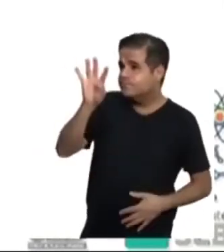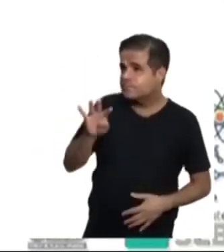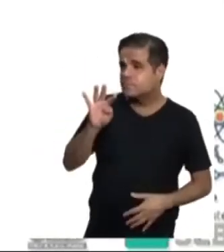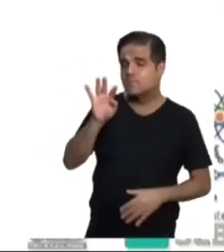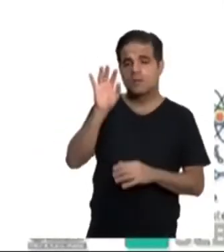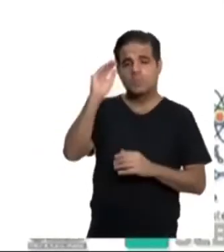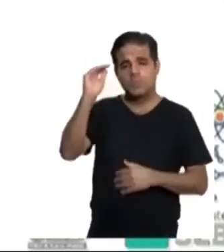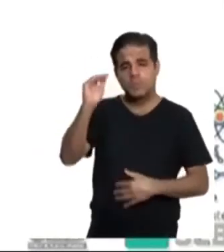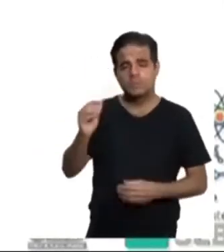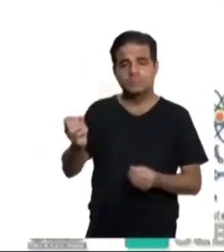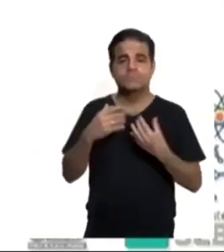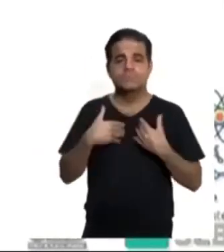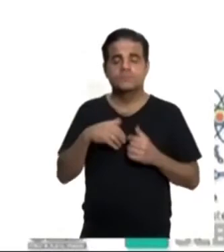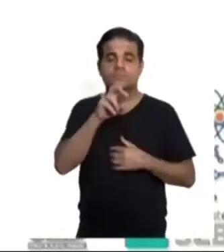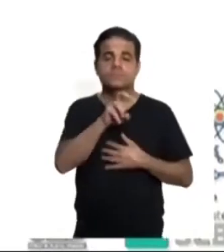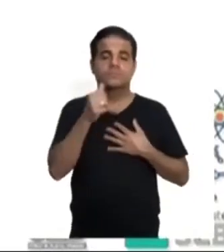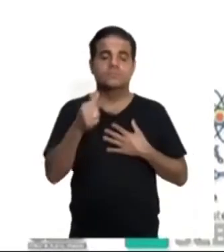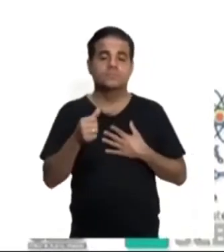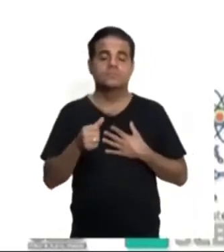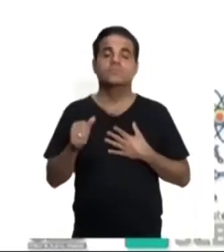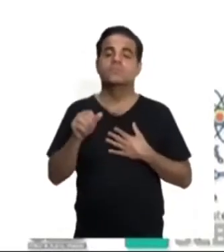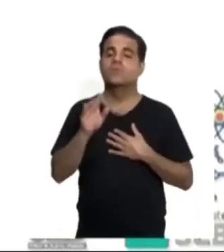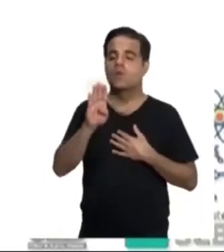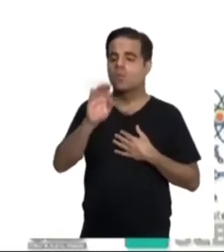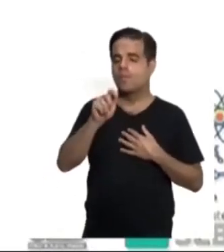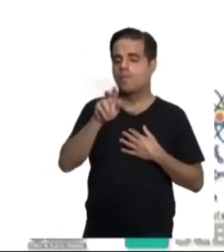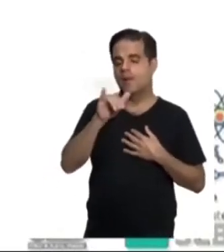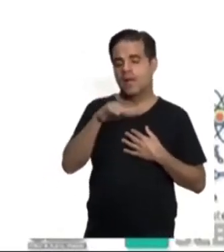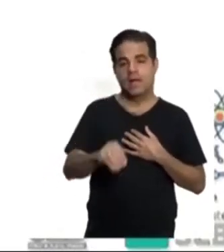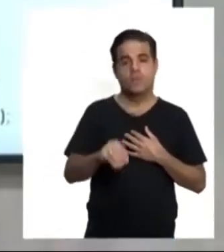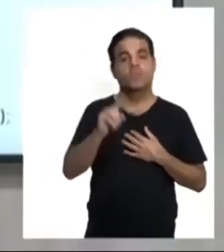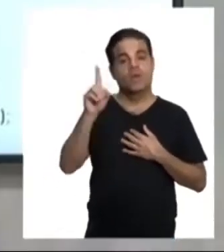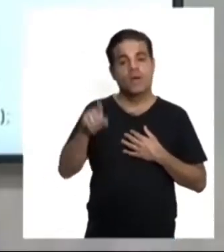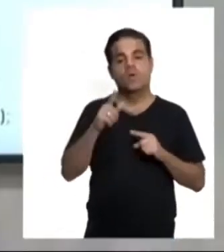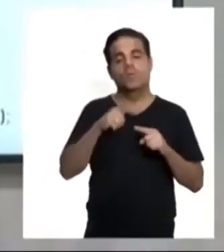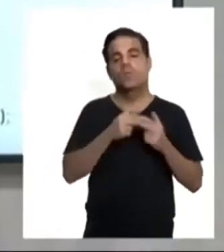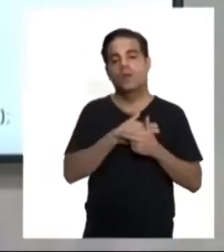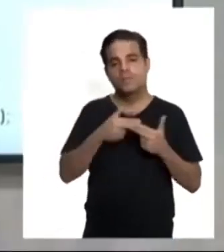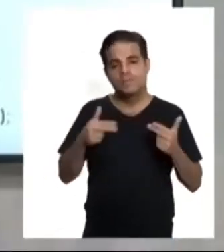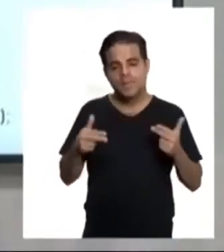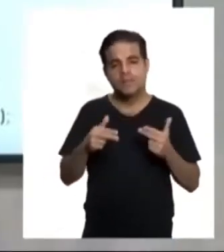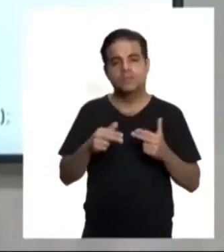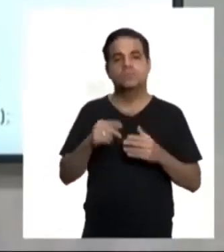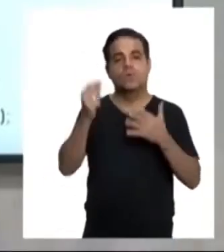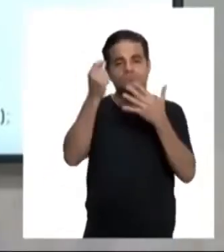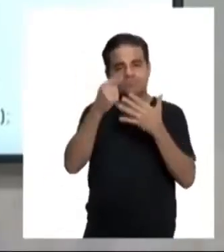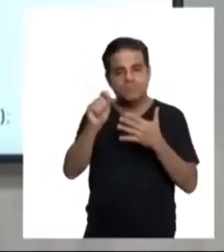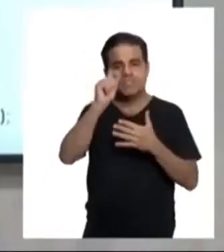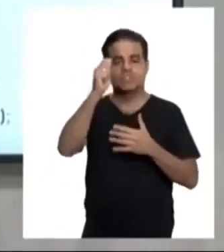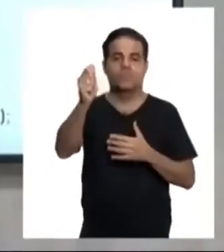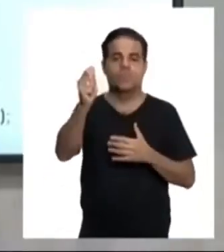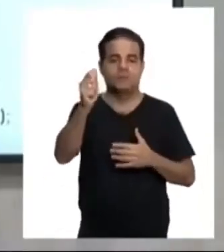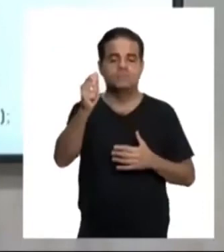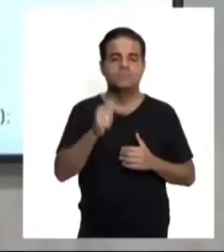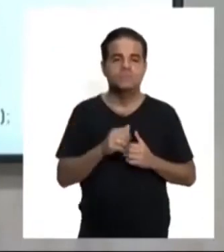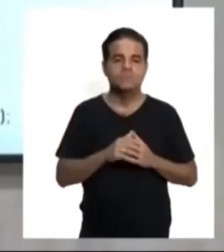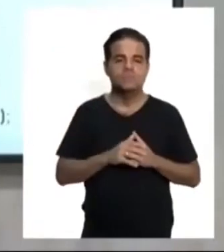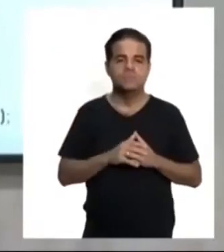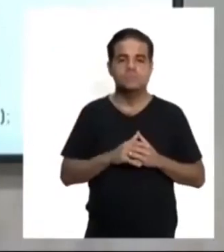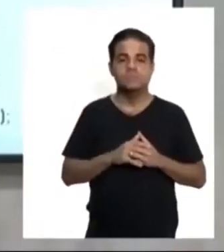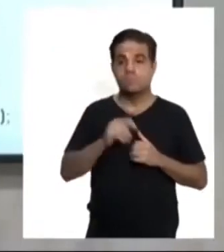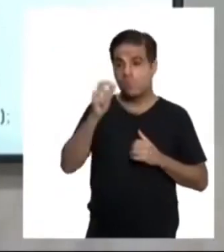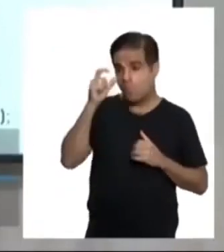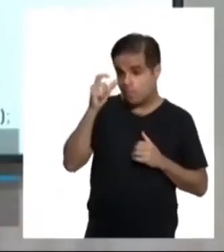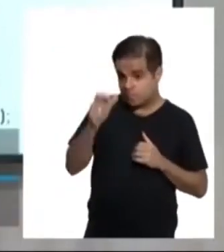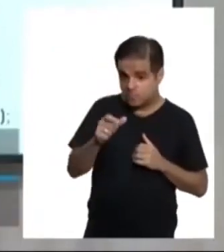deu, 56 é o bário, então é o elemento alternativa A. Ok? Então,